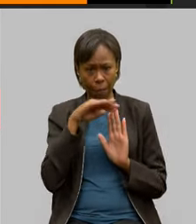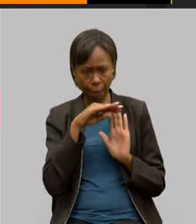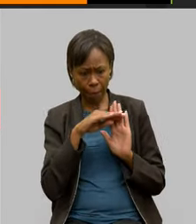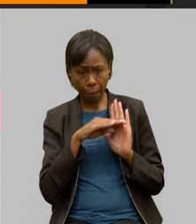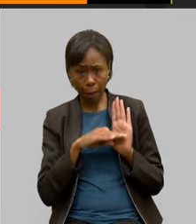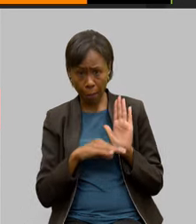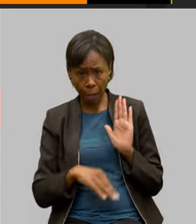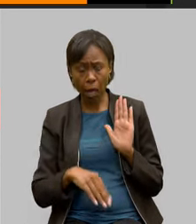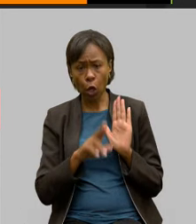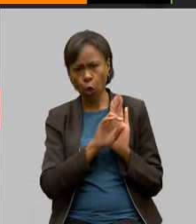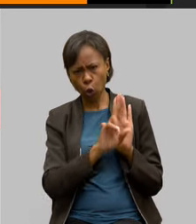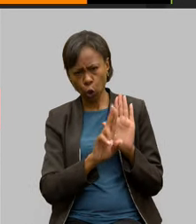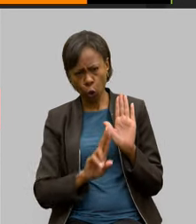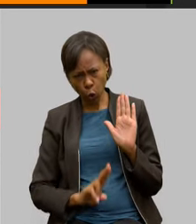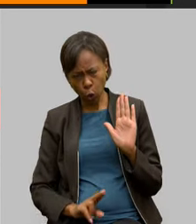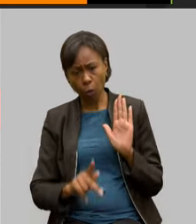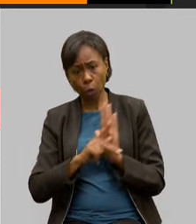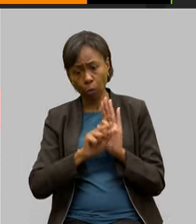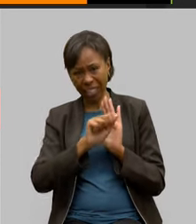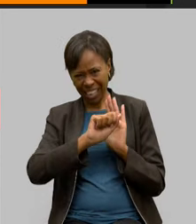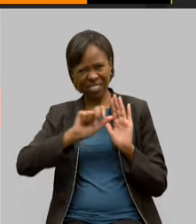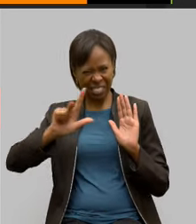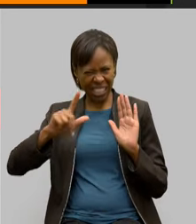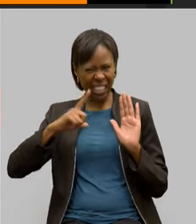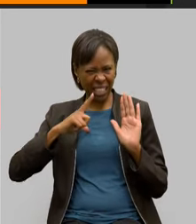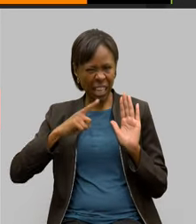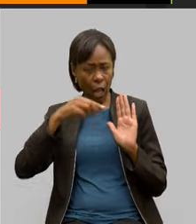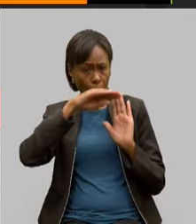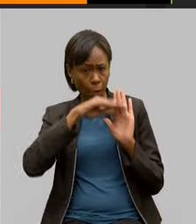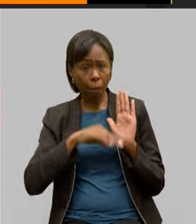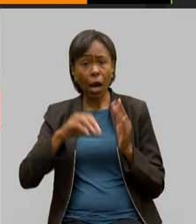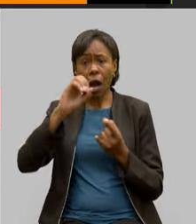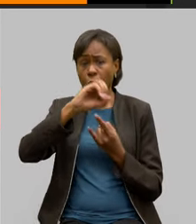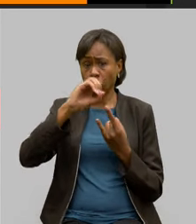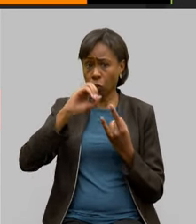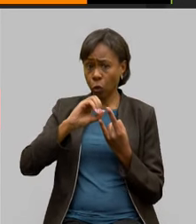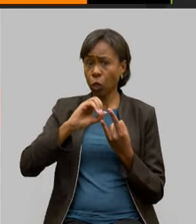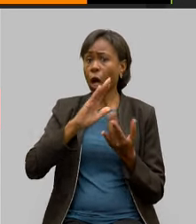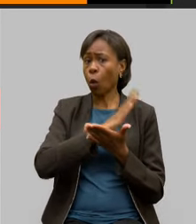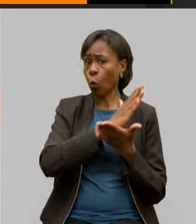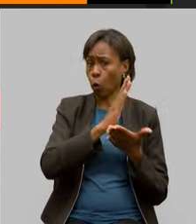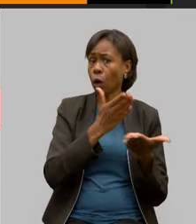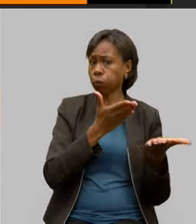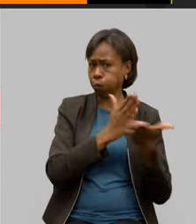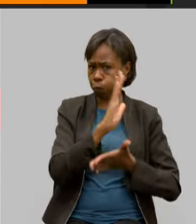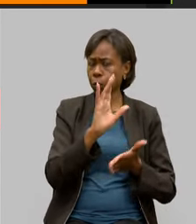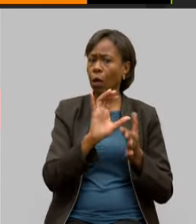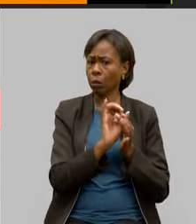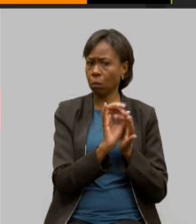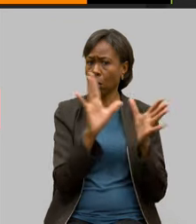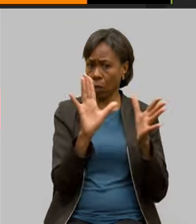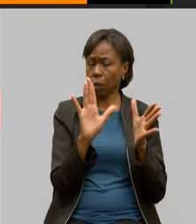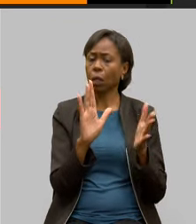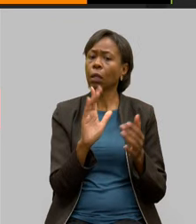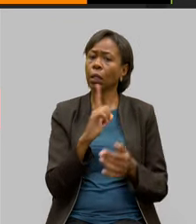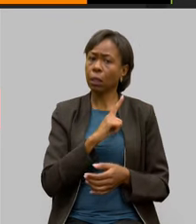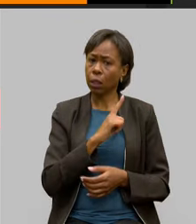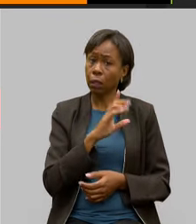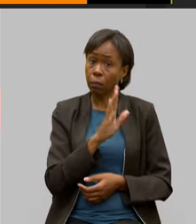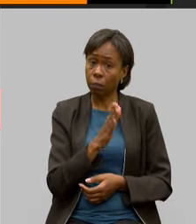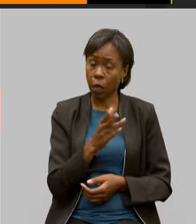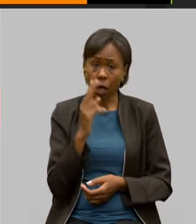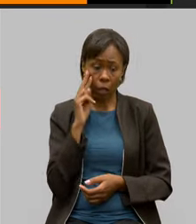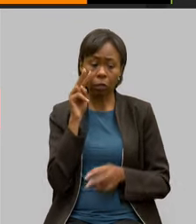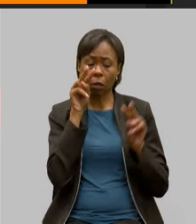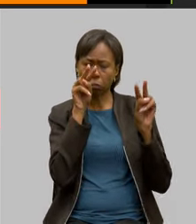próprio da própria Anvisa vocês vão ver lá que a Fiocruz já tem autorização tá através de farmanguinhos a gente ainda eh